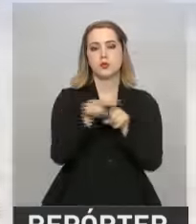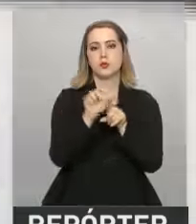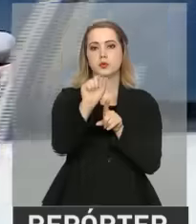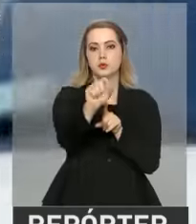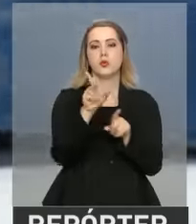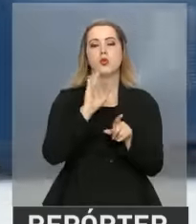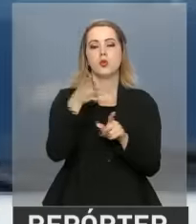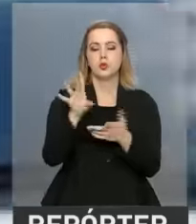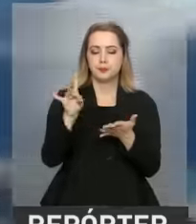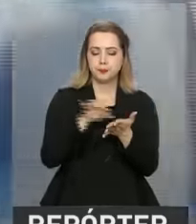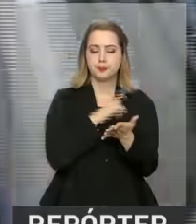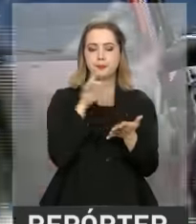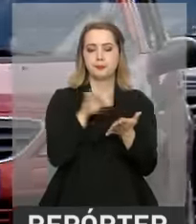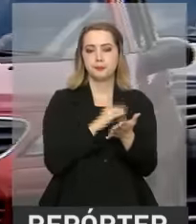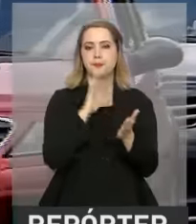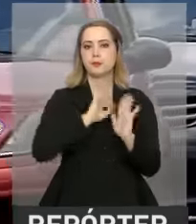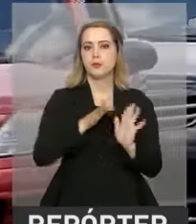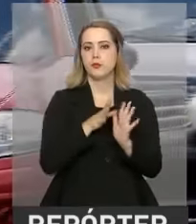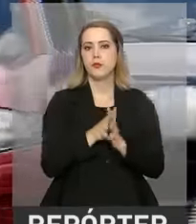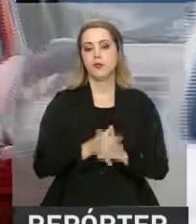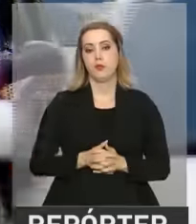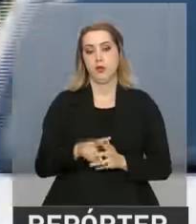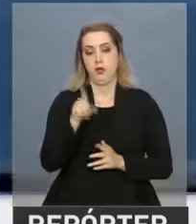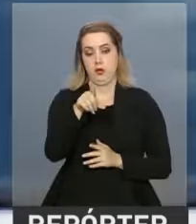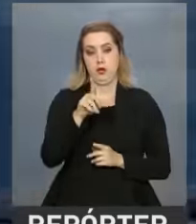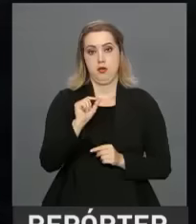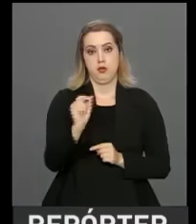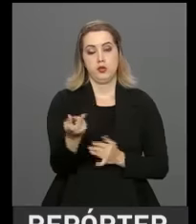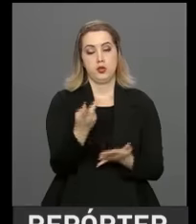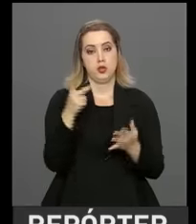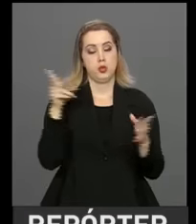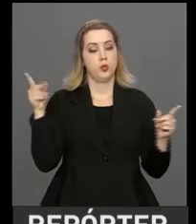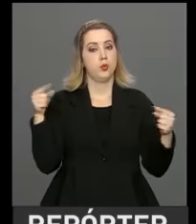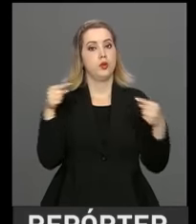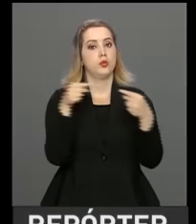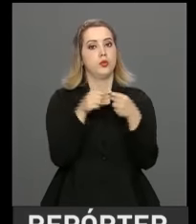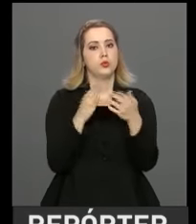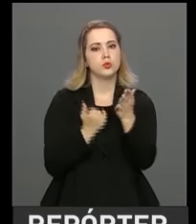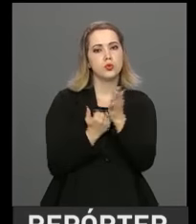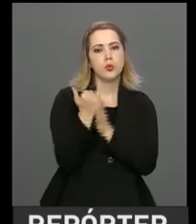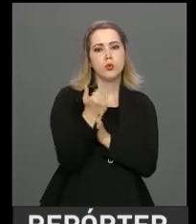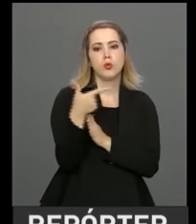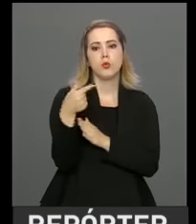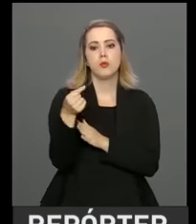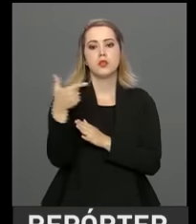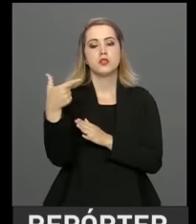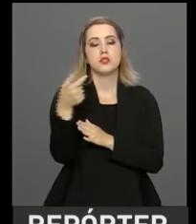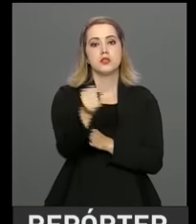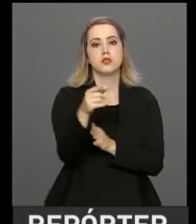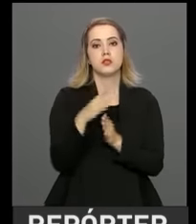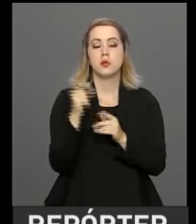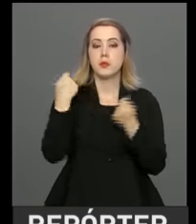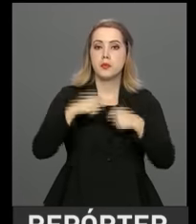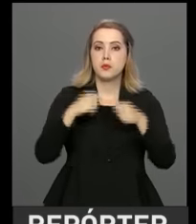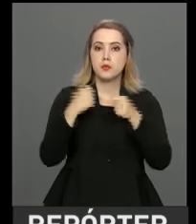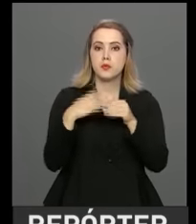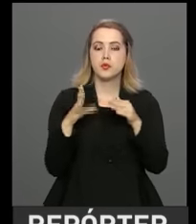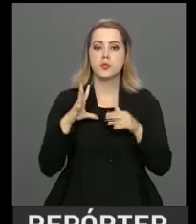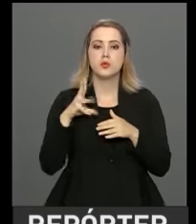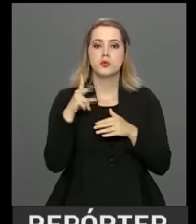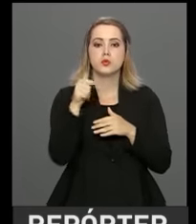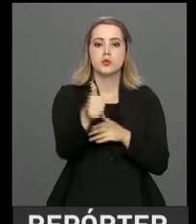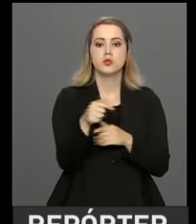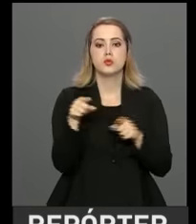estufa, já confirmaram a ratificação. Para que o acordo entre em vigor a partir de 2020, é preciso alcançar um total